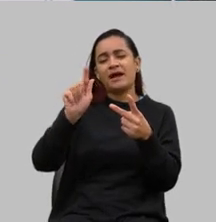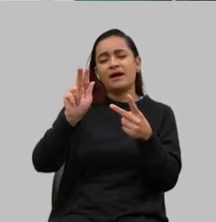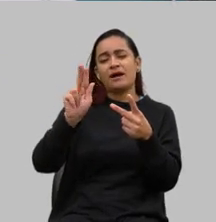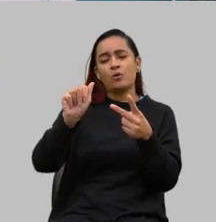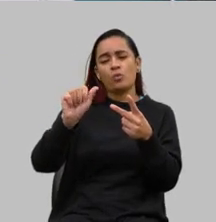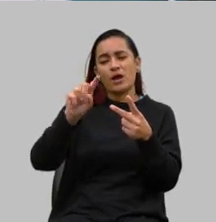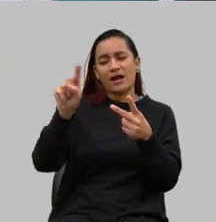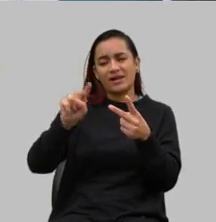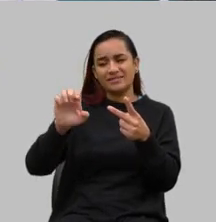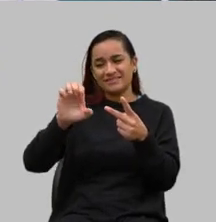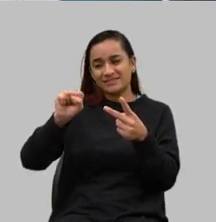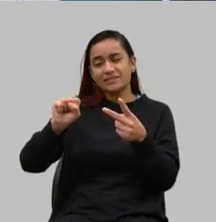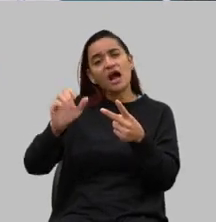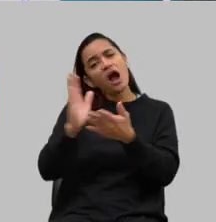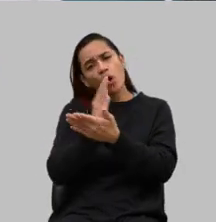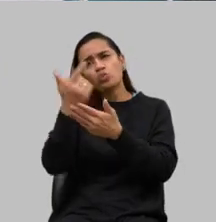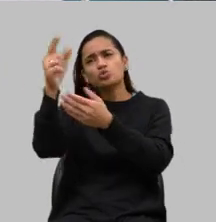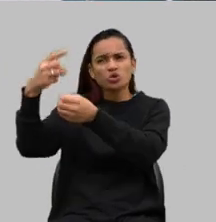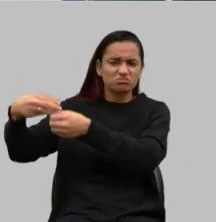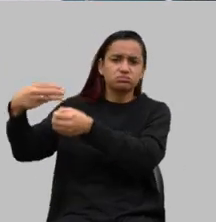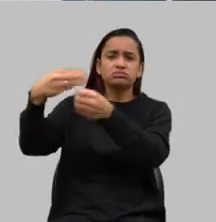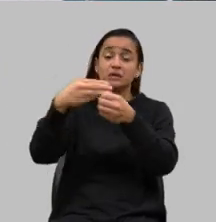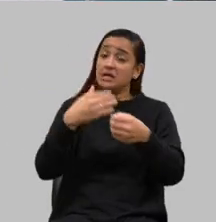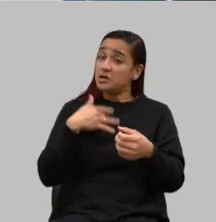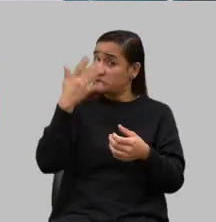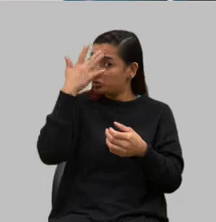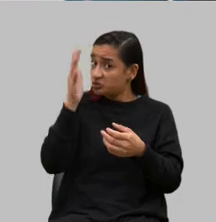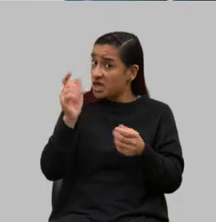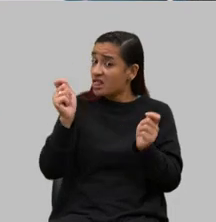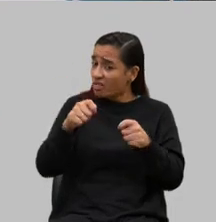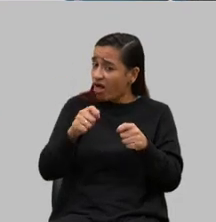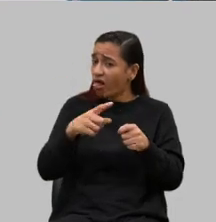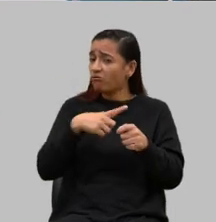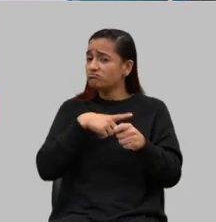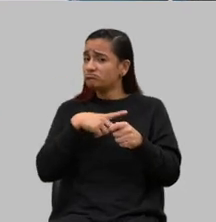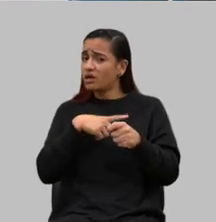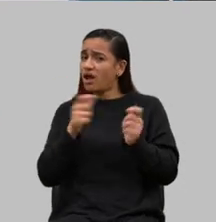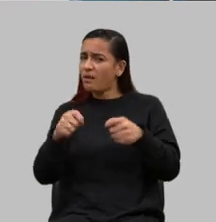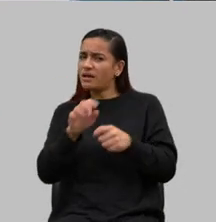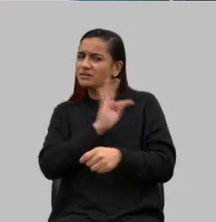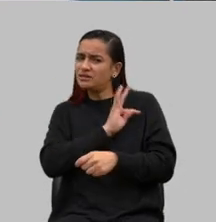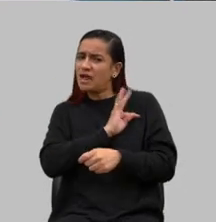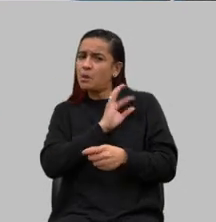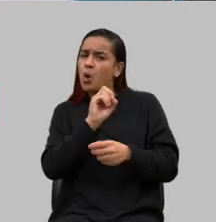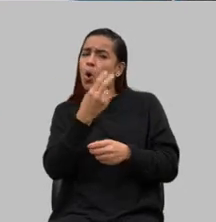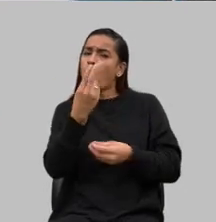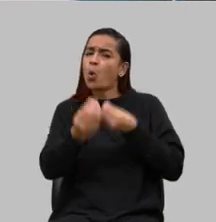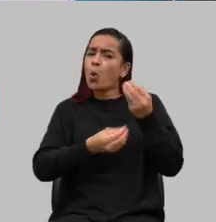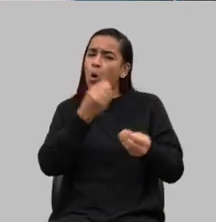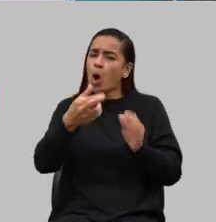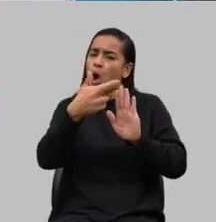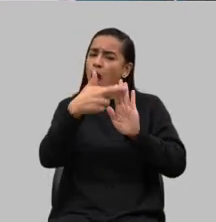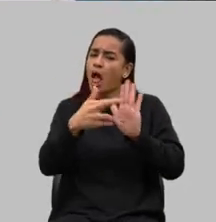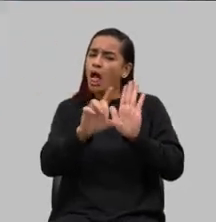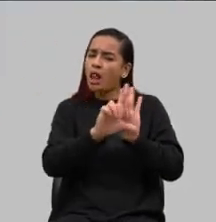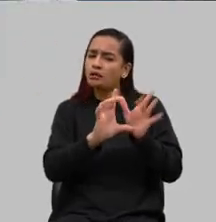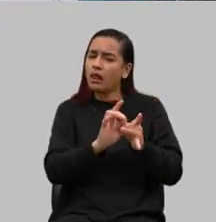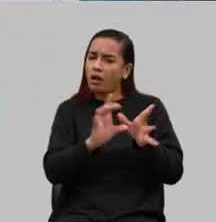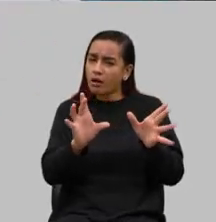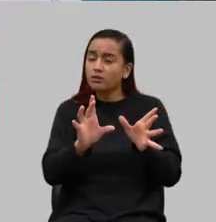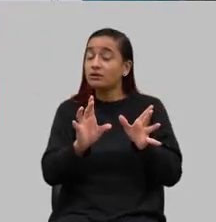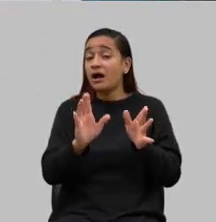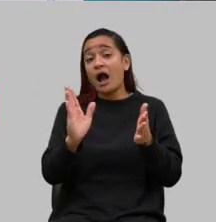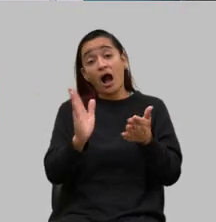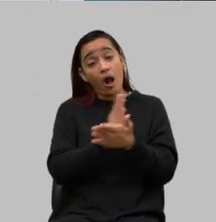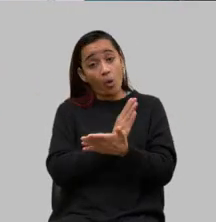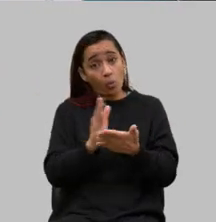não existe capacidade técnica não sei como a forma que foram feitos esses licenciamentos e na verdade alguns e na sua maioria